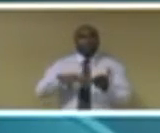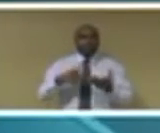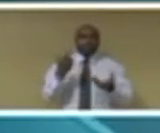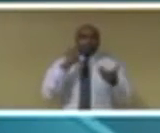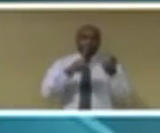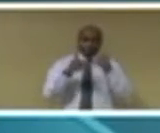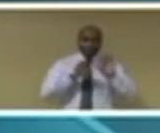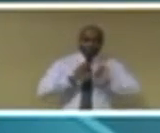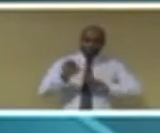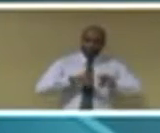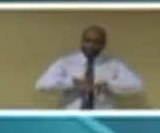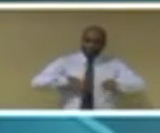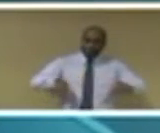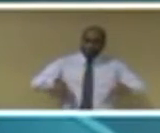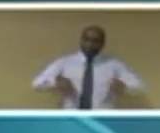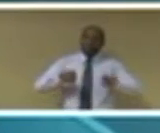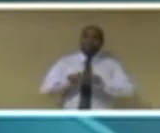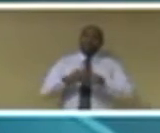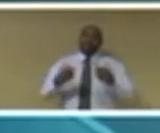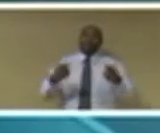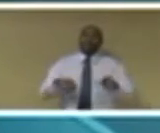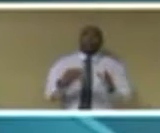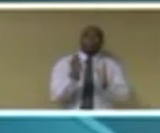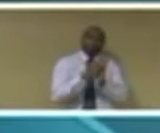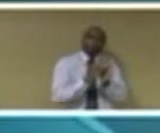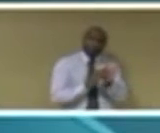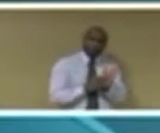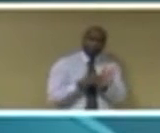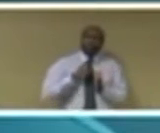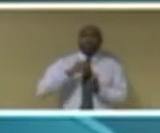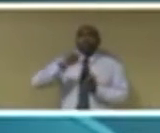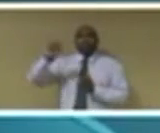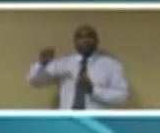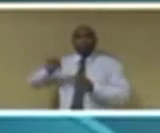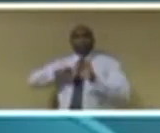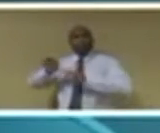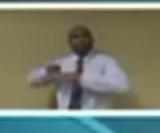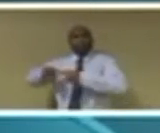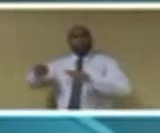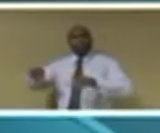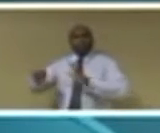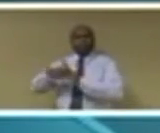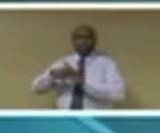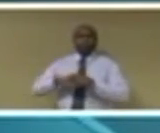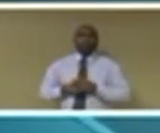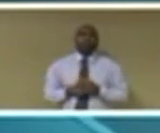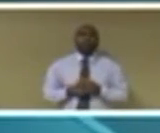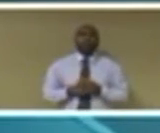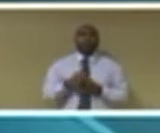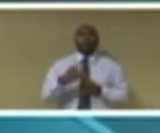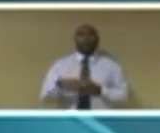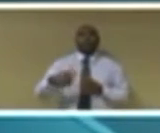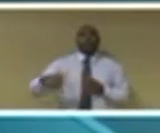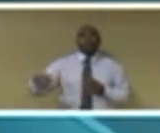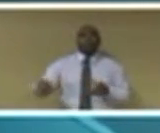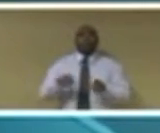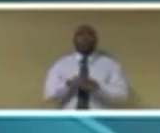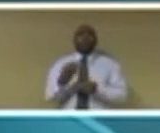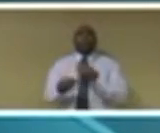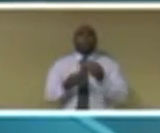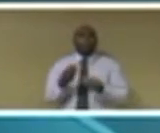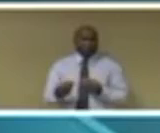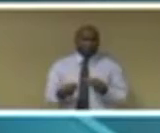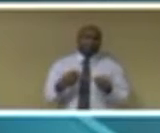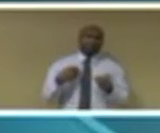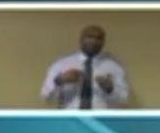ou desnecessárias que direcionem a compra de bens a determinada marca, fazendo uso, sempre que possível, do catálogo